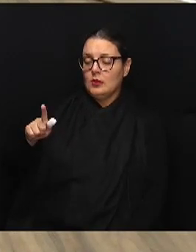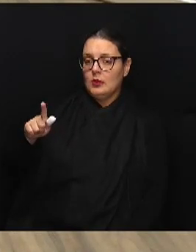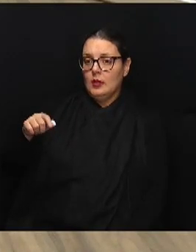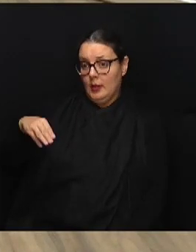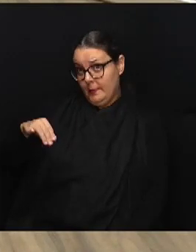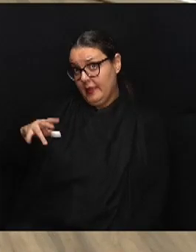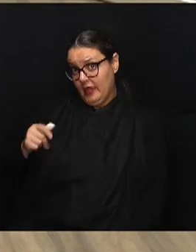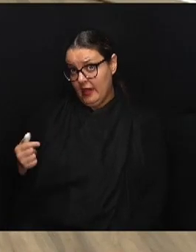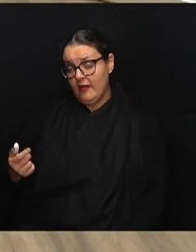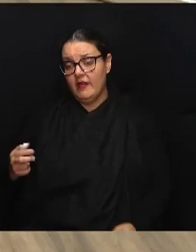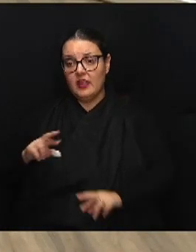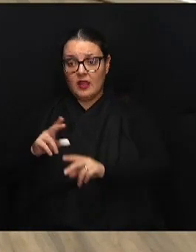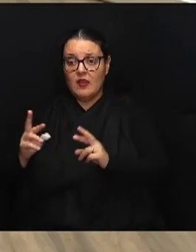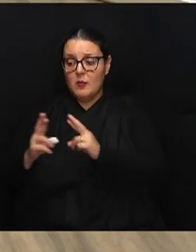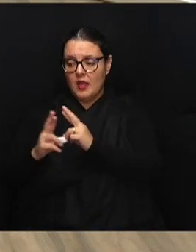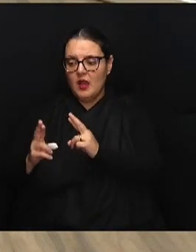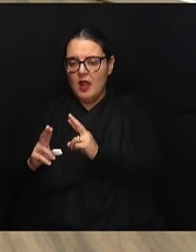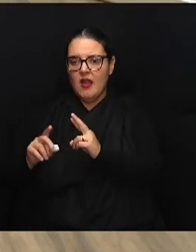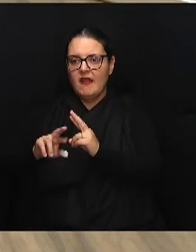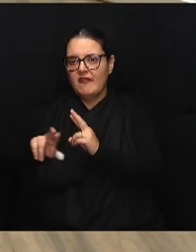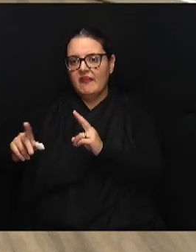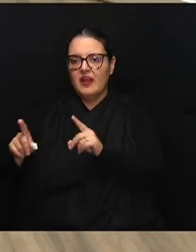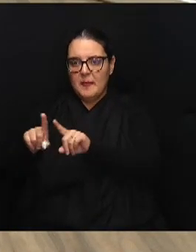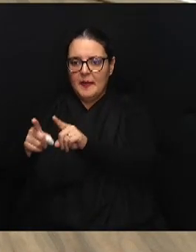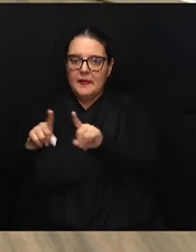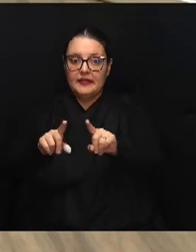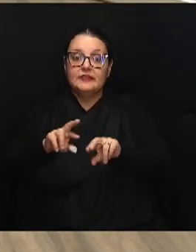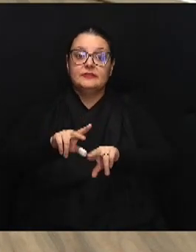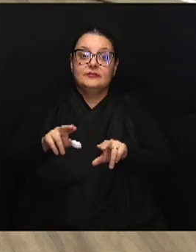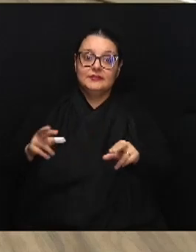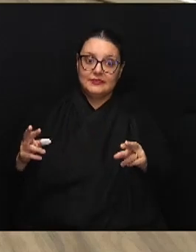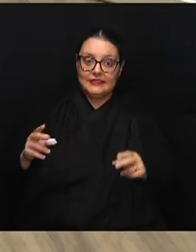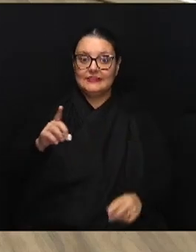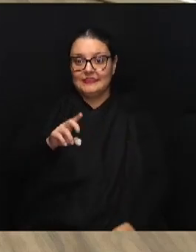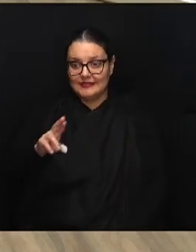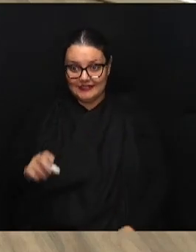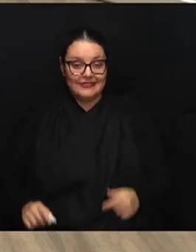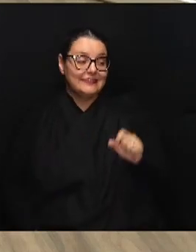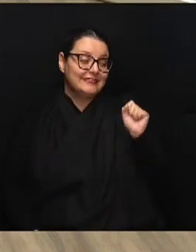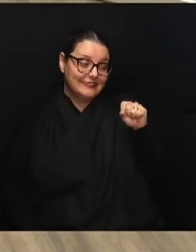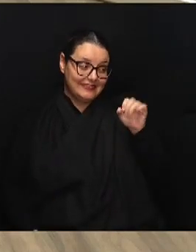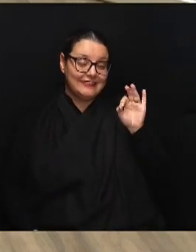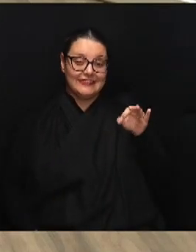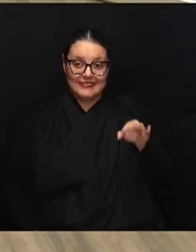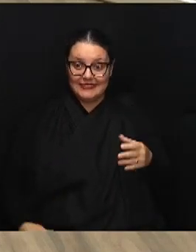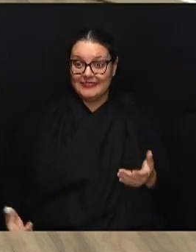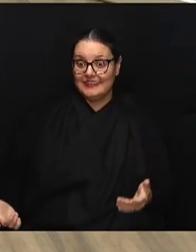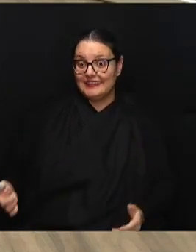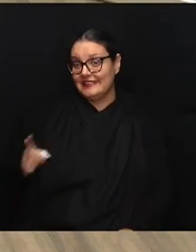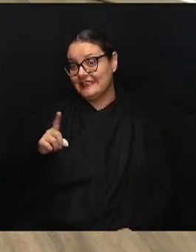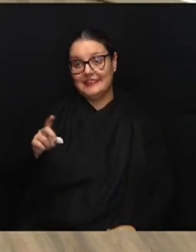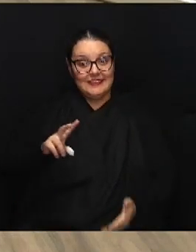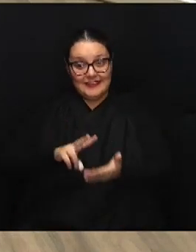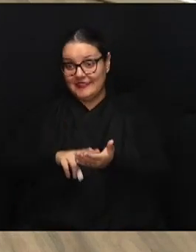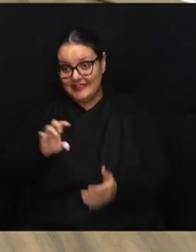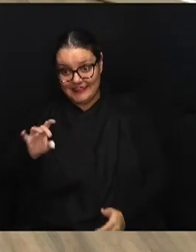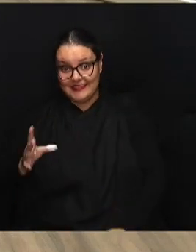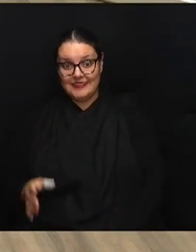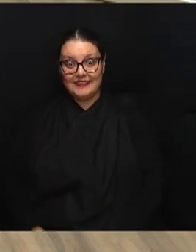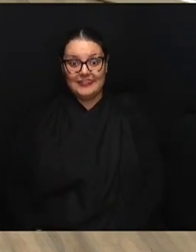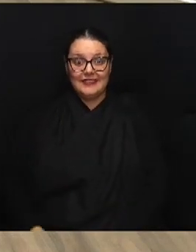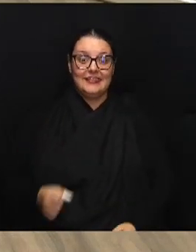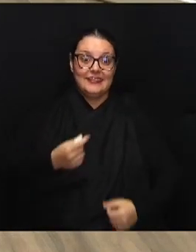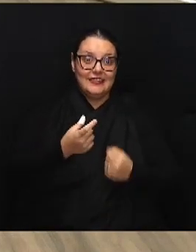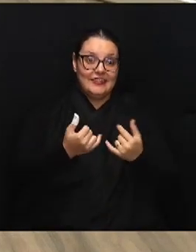isso significa que muitas vezes você vai ter várias DRs também. Sem dúvida. Então não é só vantagem, né? Alguns